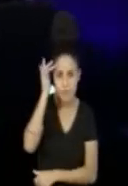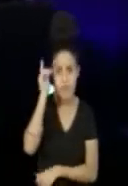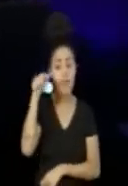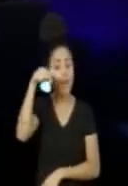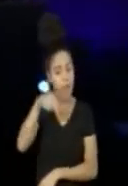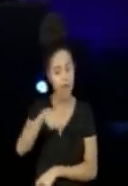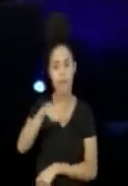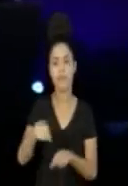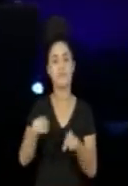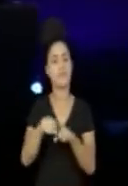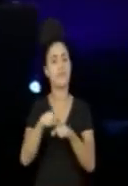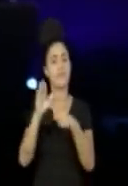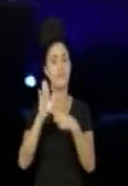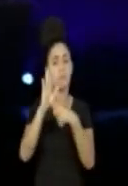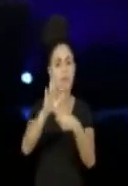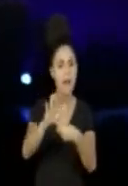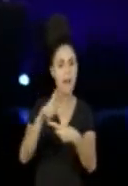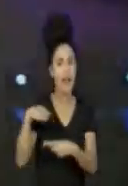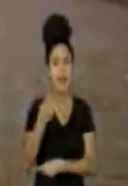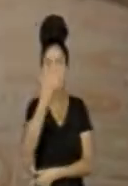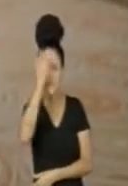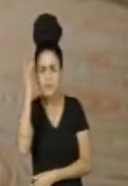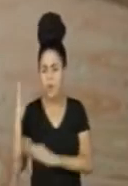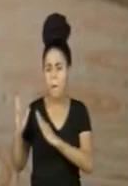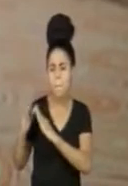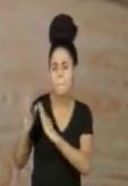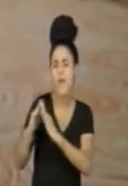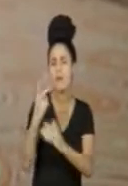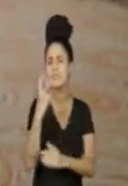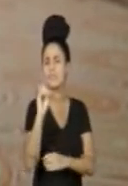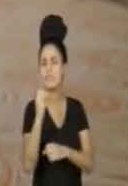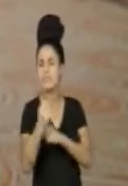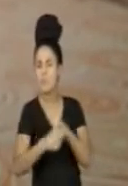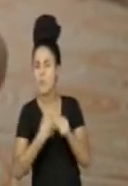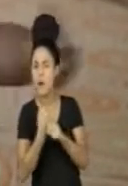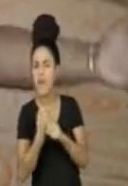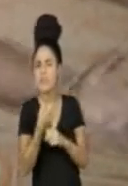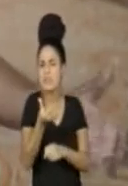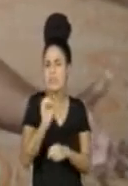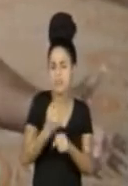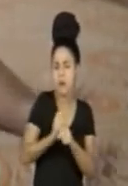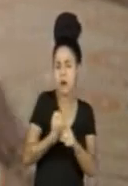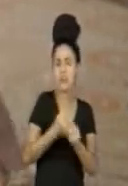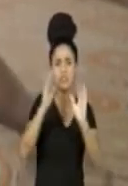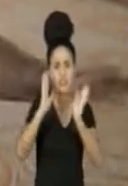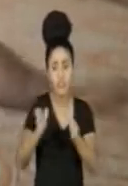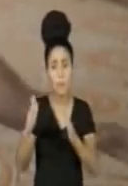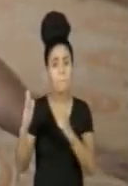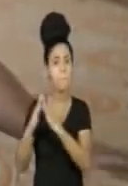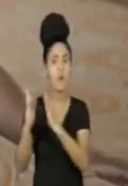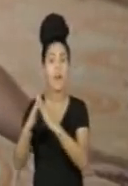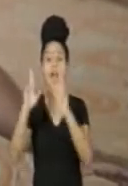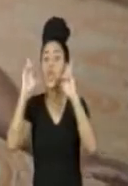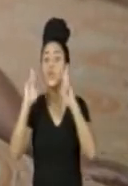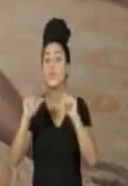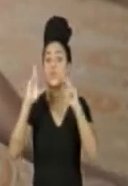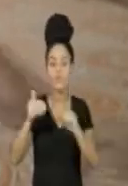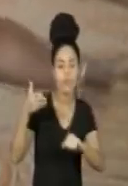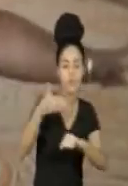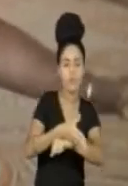aqui, muitas vezes gente que mora aqui na cidade há quase 50, 60, 70, talvez 80 anos e nunca teve a